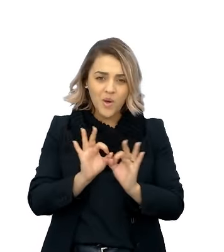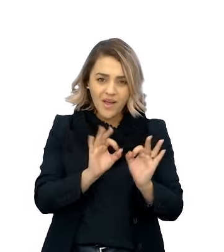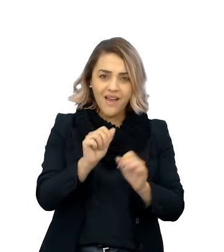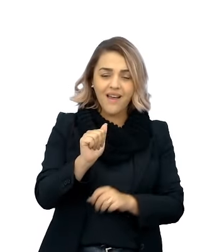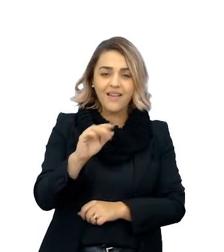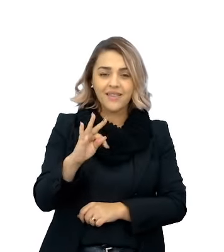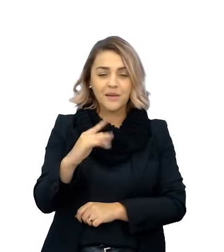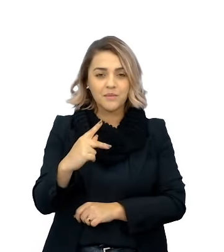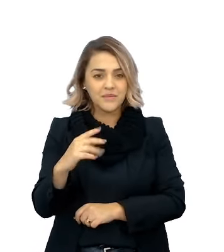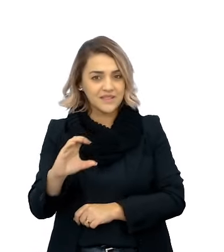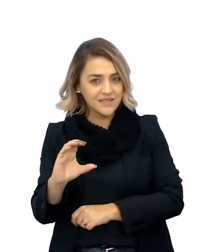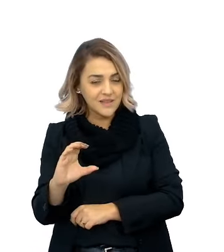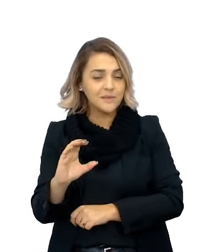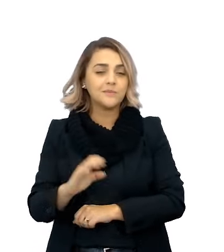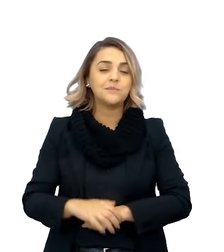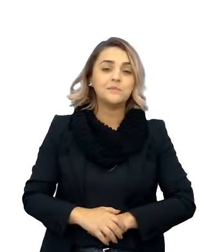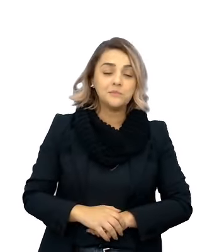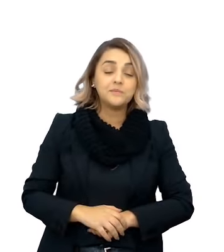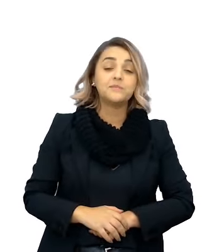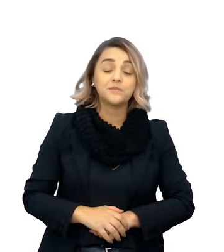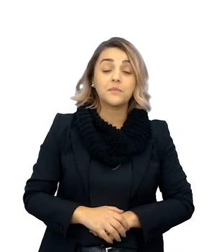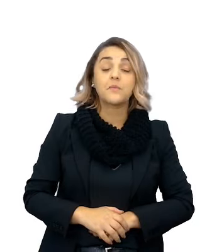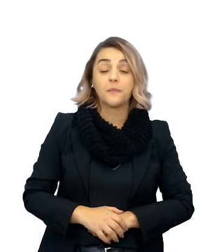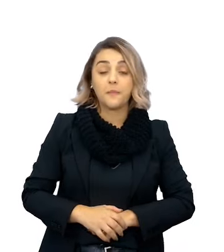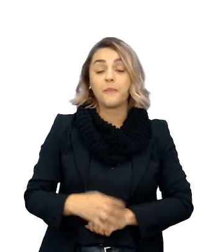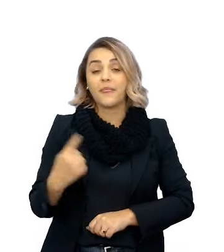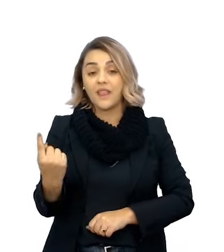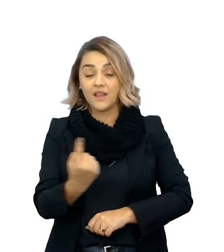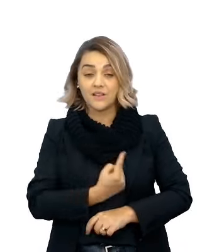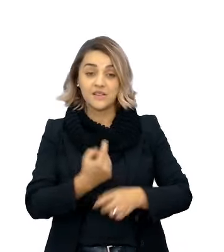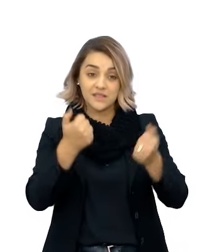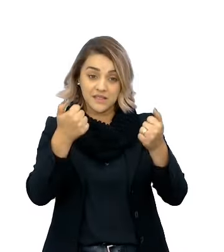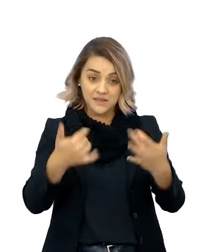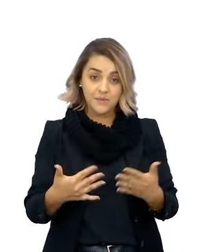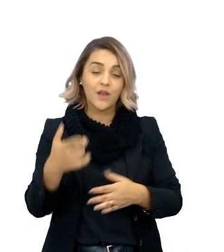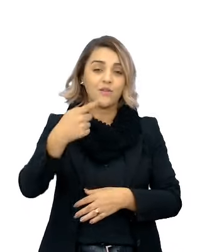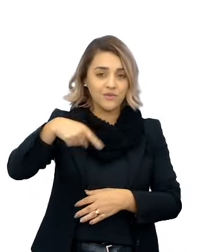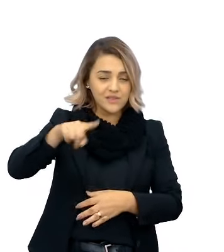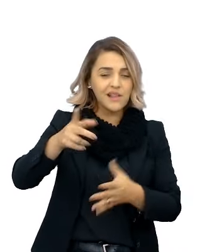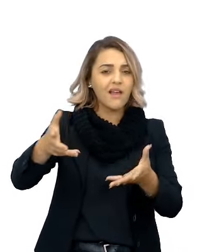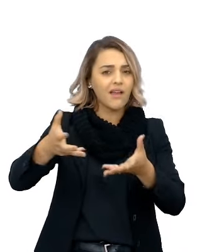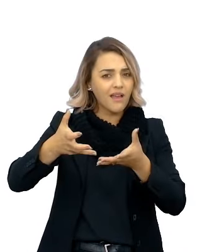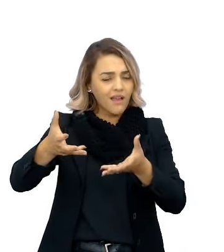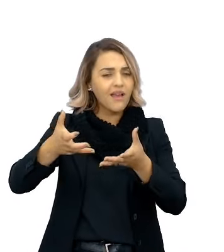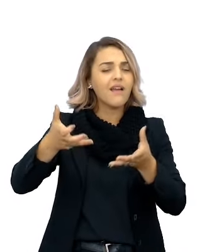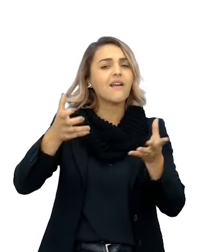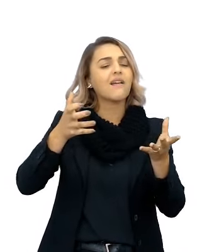Quando a gente está falando isso, né, quando eu falei, se vocês quiserem assistir